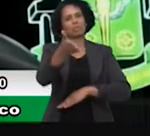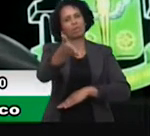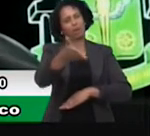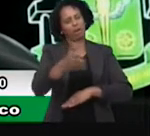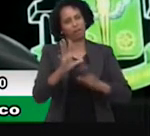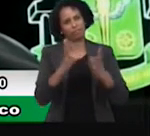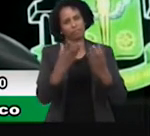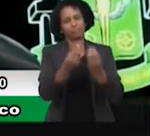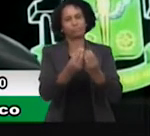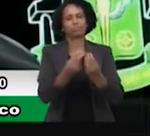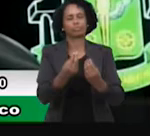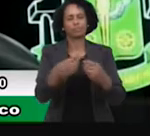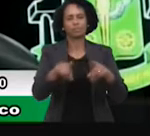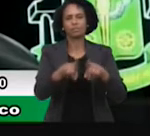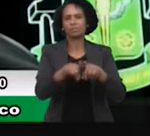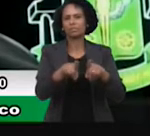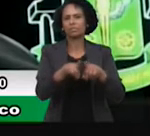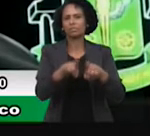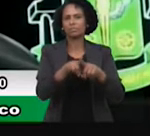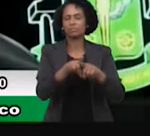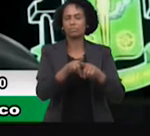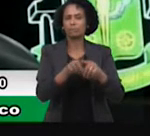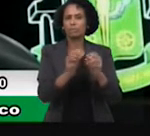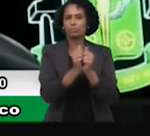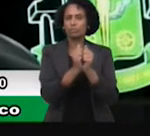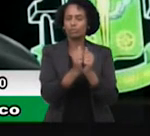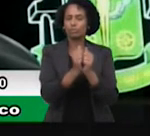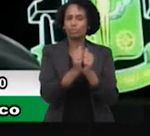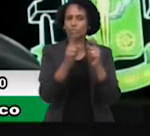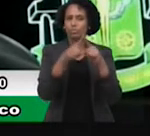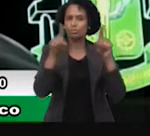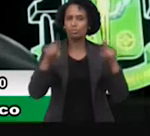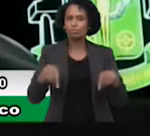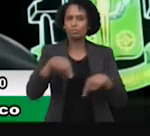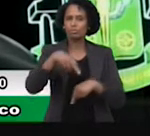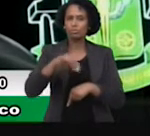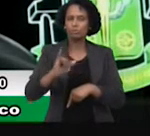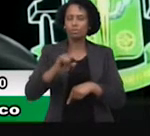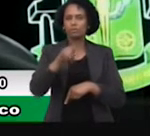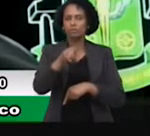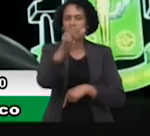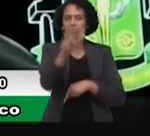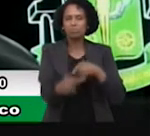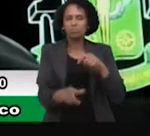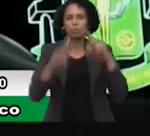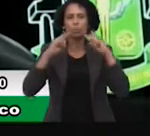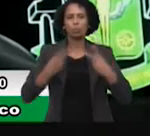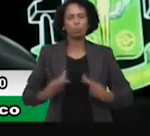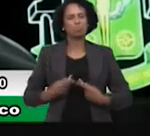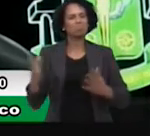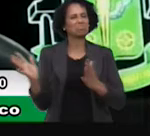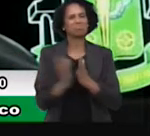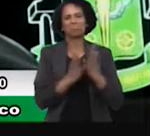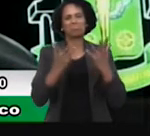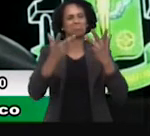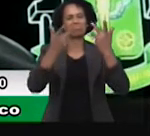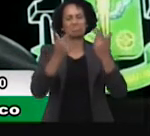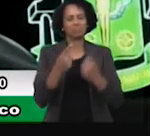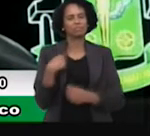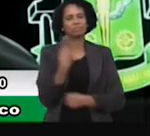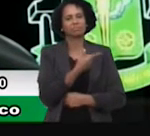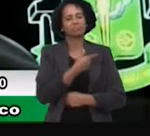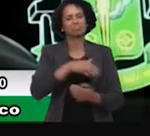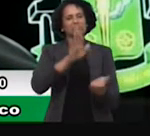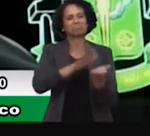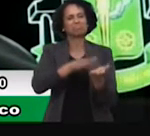sua família de ficar com os funcionários do NI. Vossa Excelência mostrou que é um ser humano incrível. Então, merece o nosso respeito,